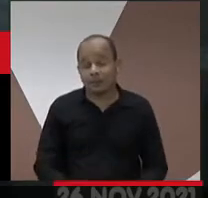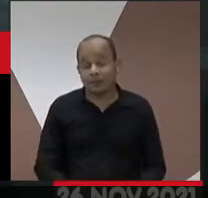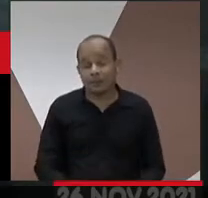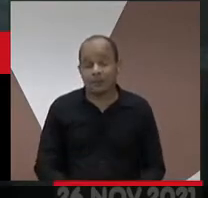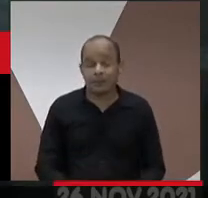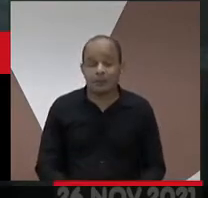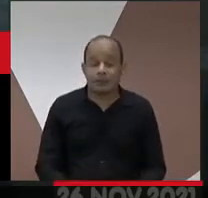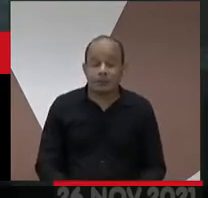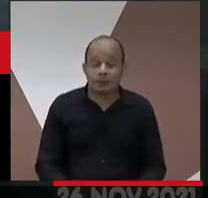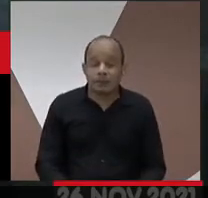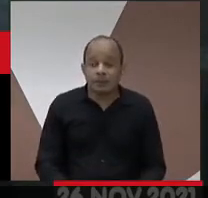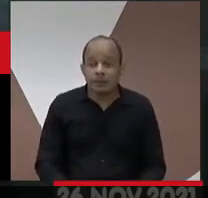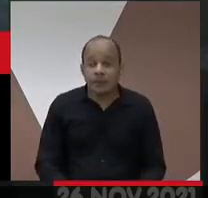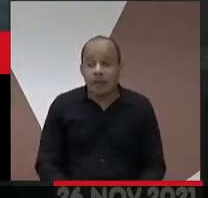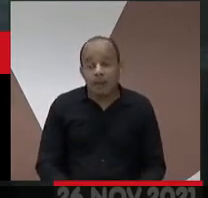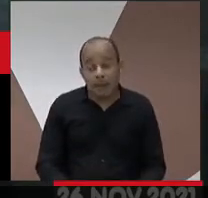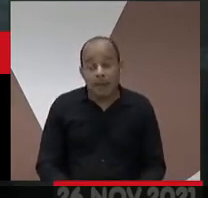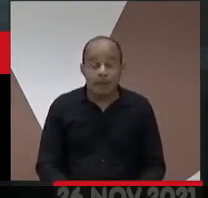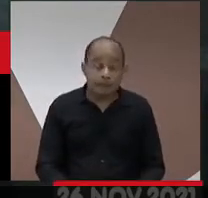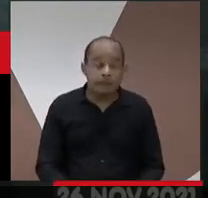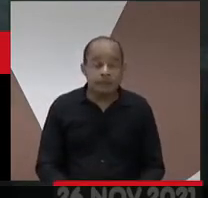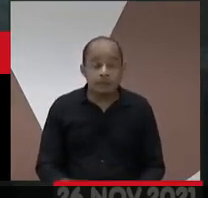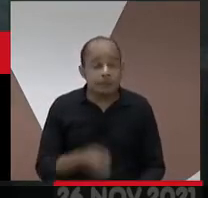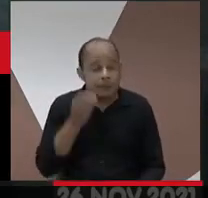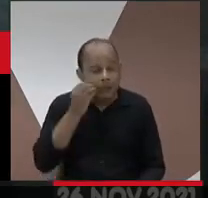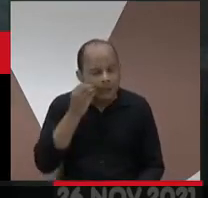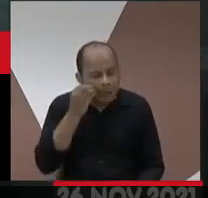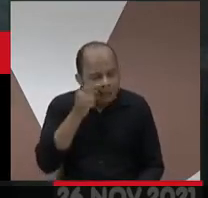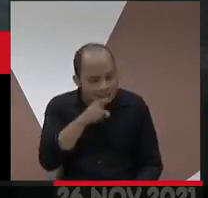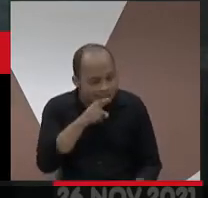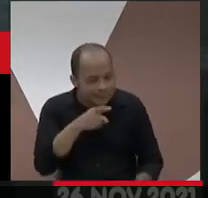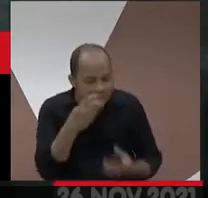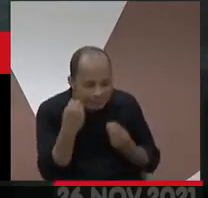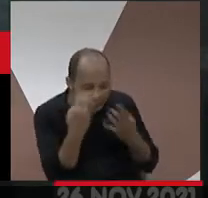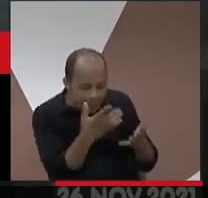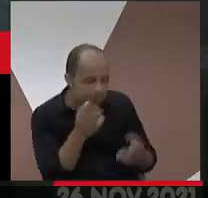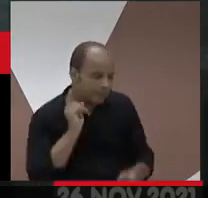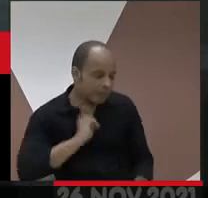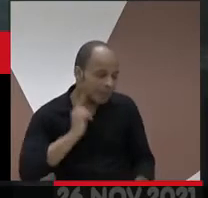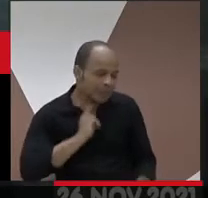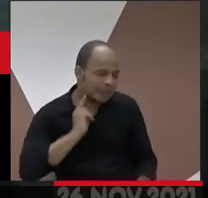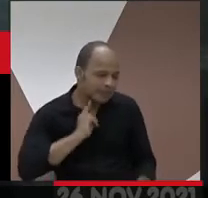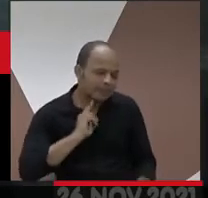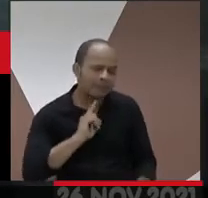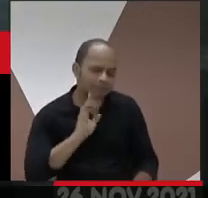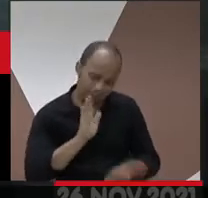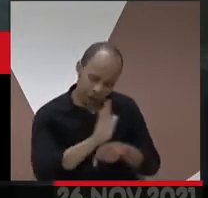que, na realidade, Minas Gerais possa crescer, possa ter